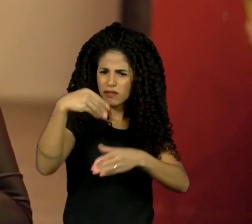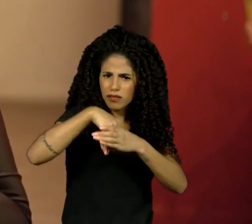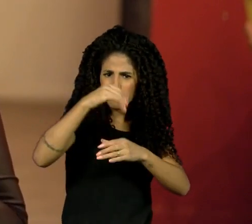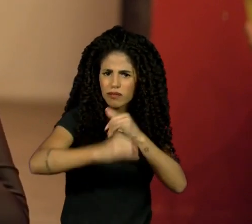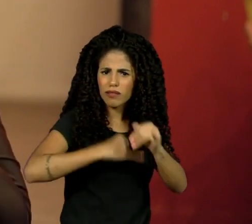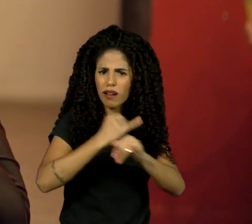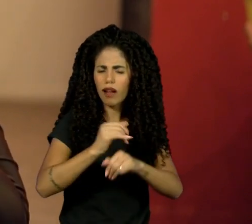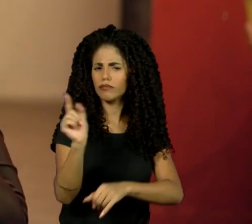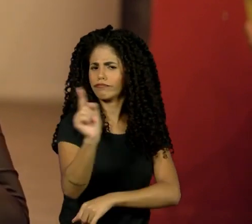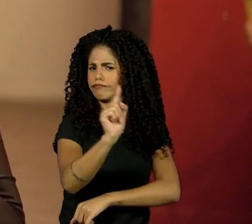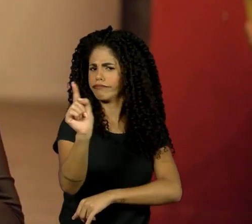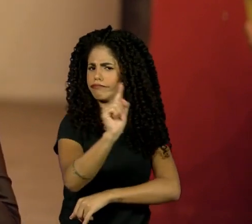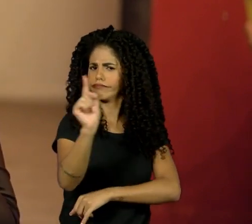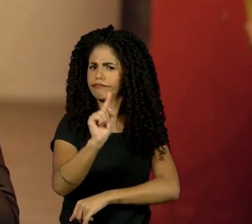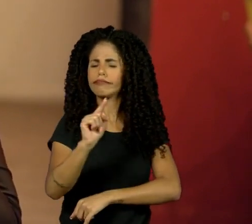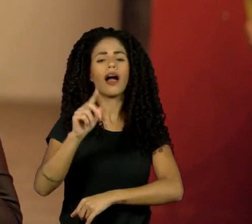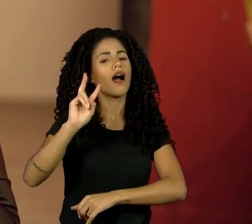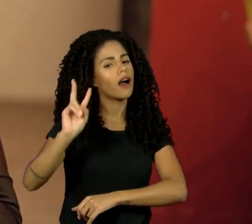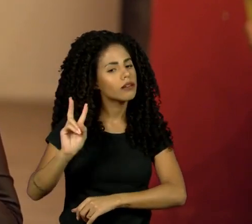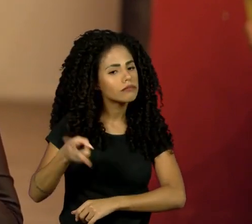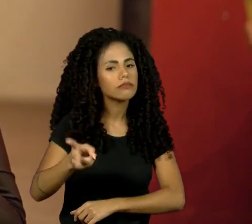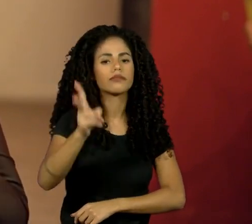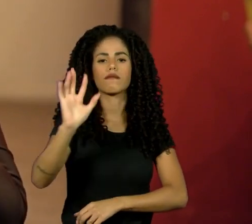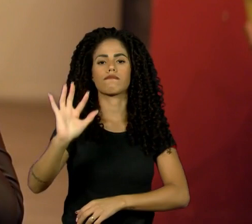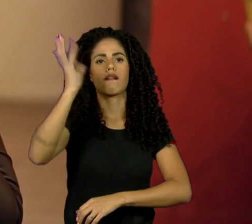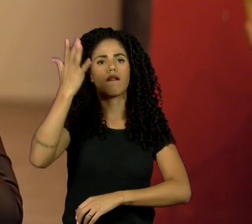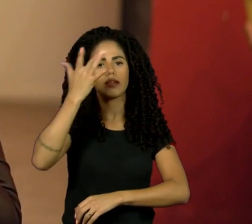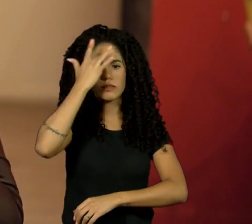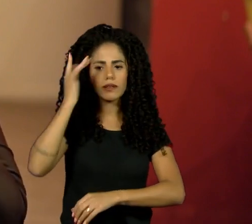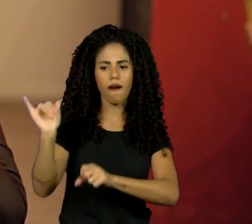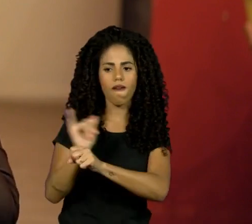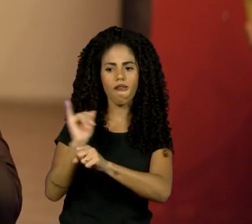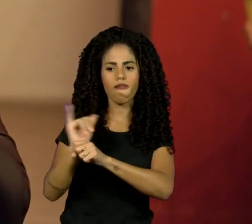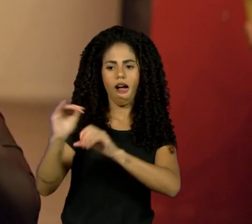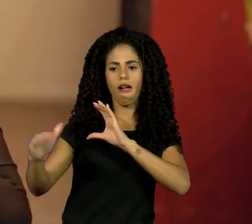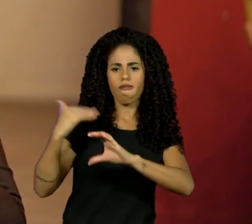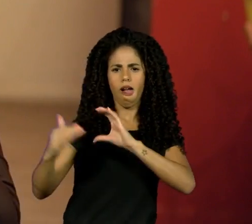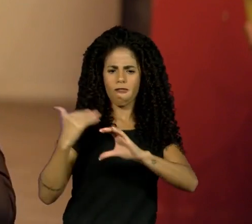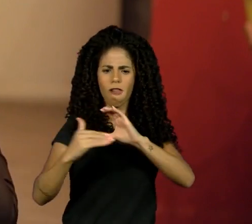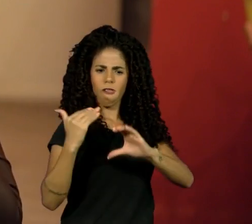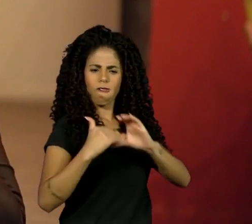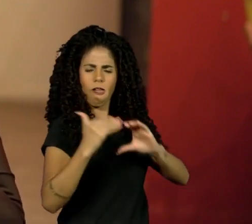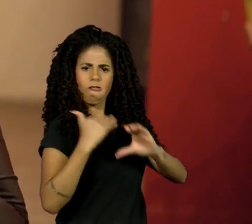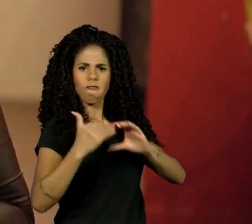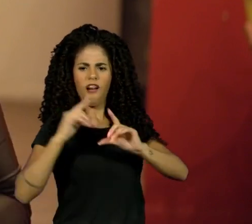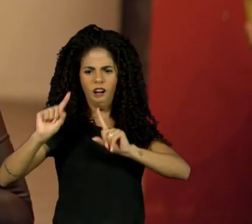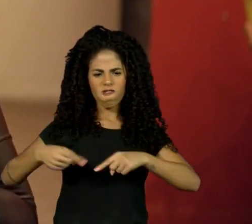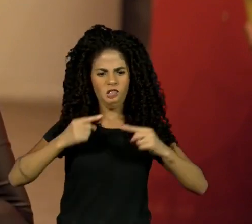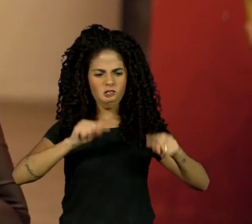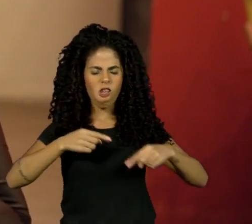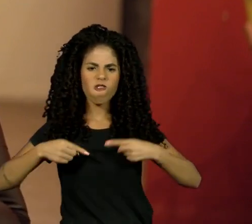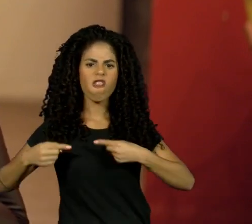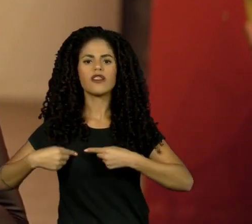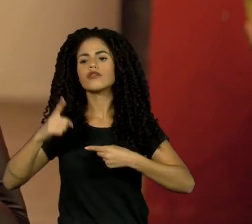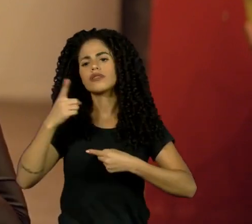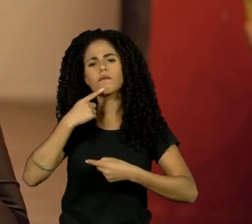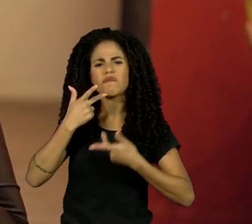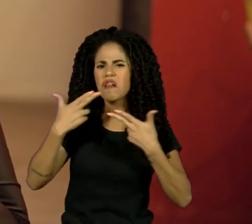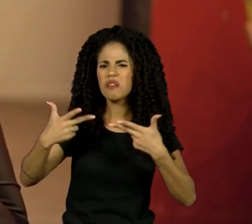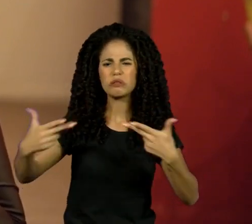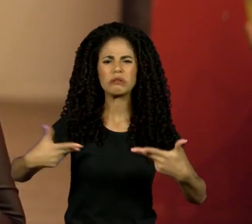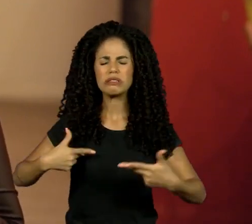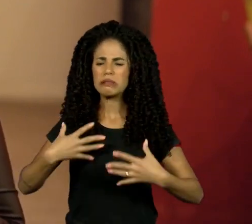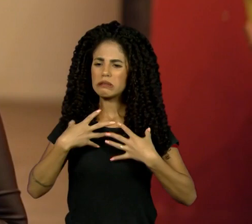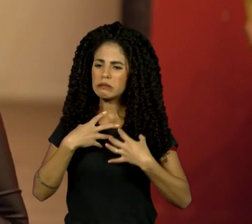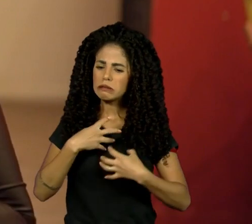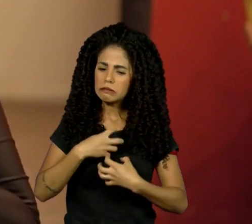sociais. Esses ataques são sistemáticos e são pensados. Eles são pensados, tanto que os ataques contra as pessoas pretas são sempre muito mais dolorosos,